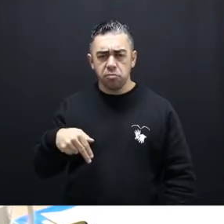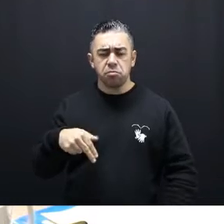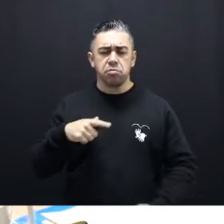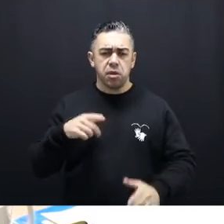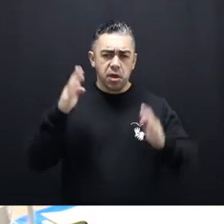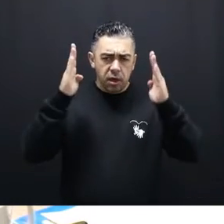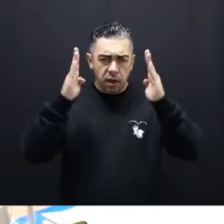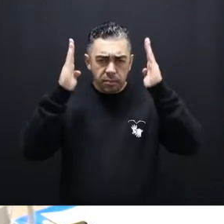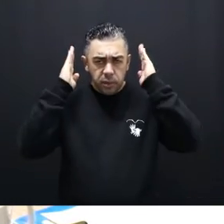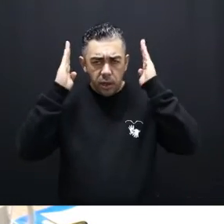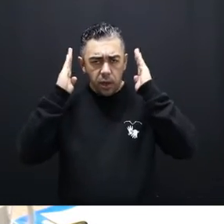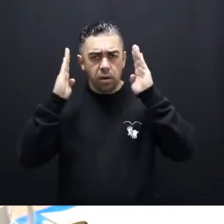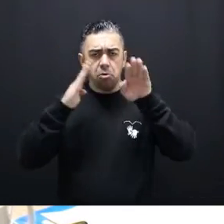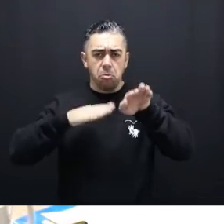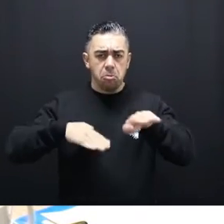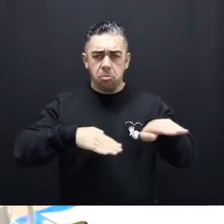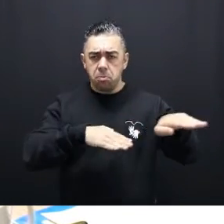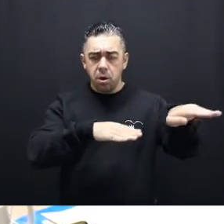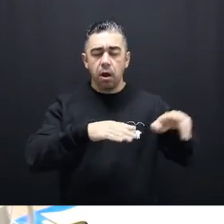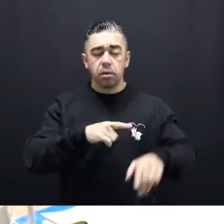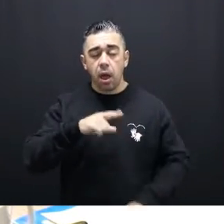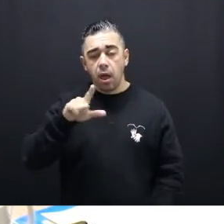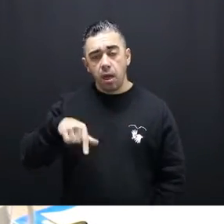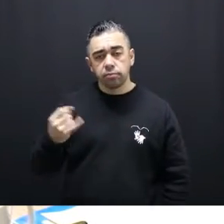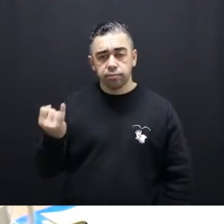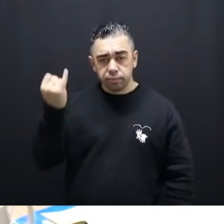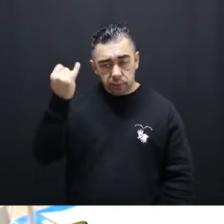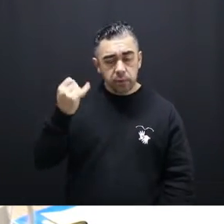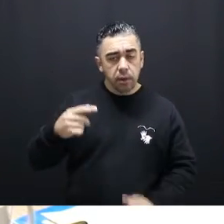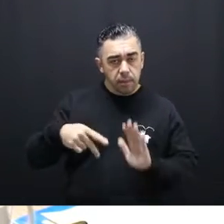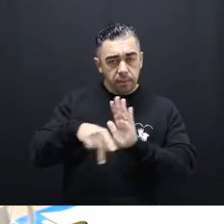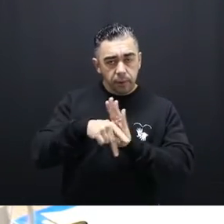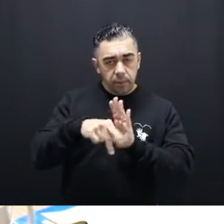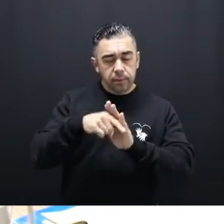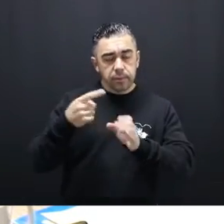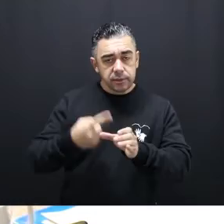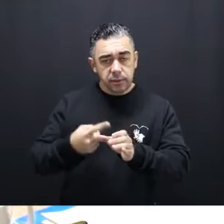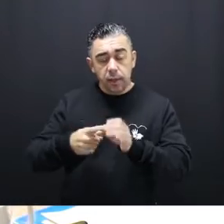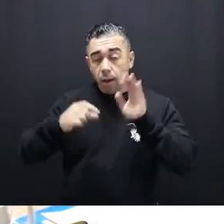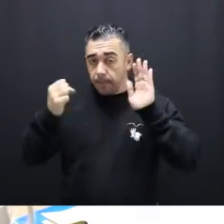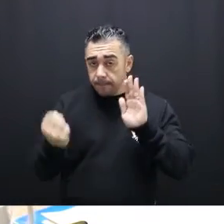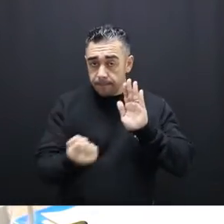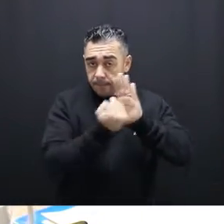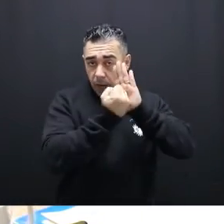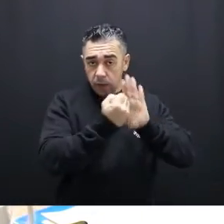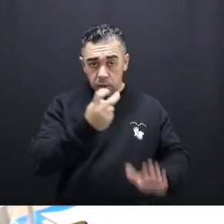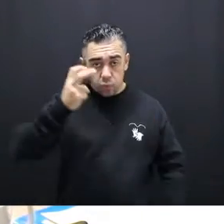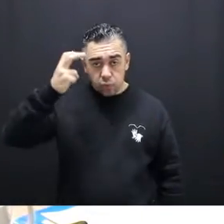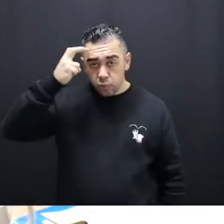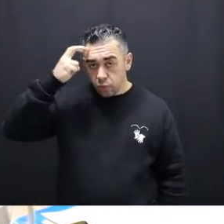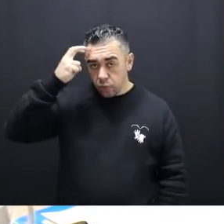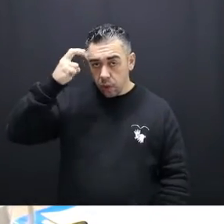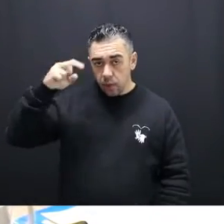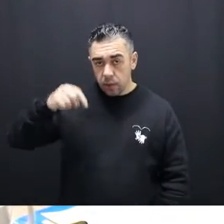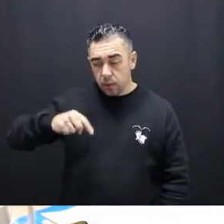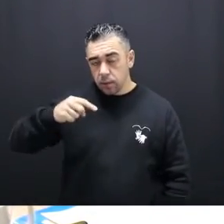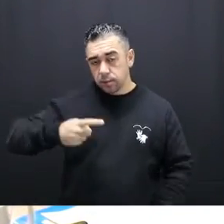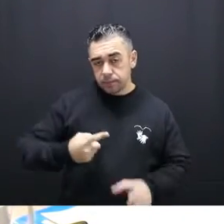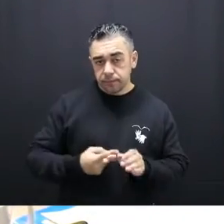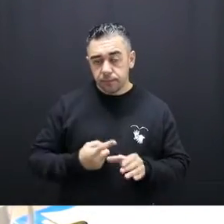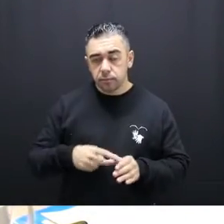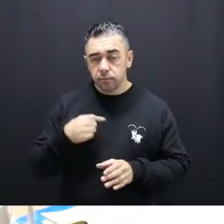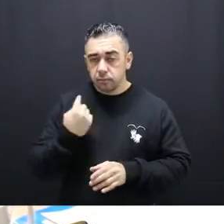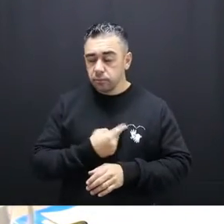utilizam então é uma algo importante para o município é um Marco cultural para o nosso município e nós estamos